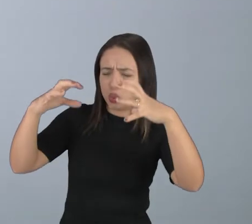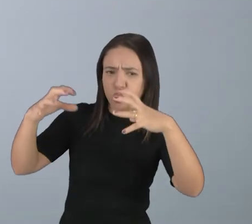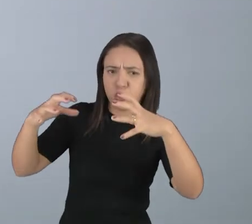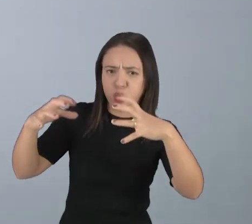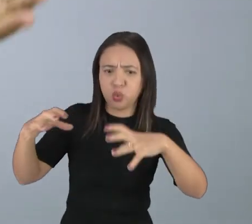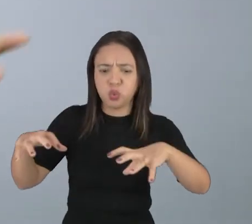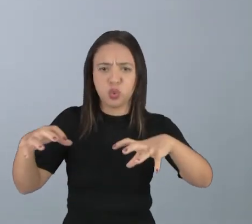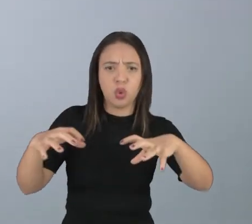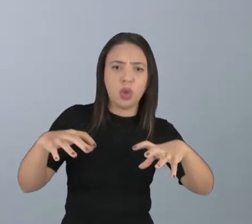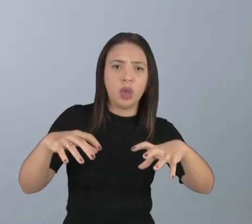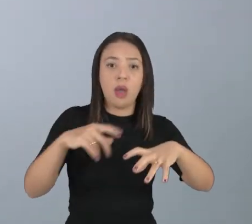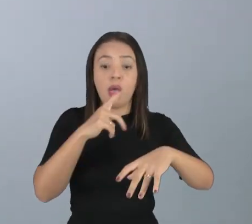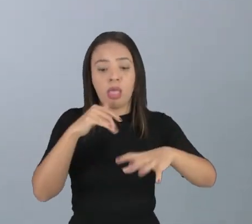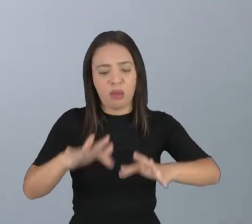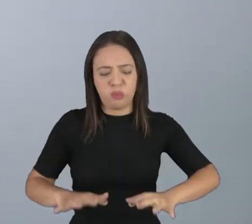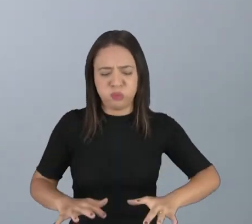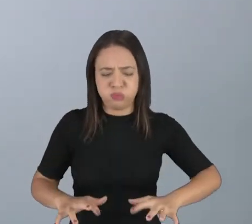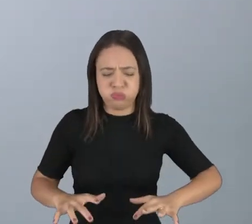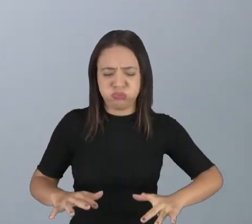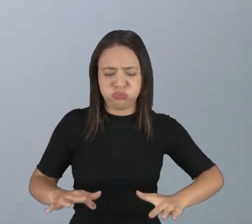pessoas ficam sem